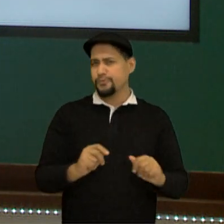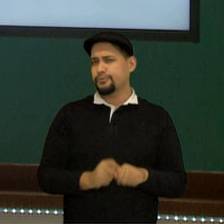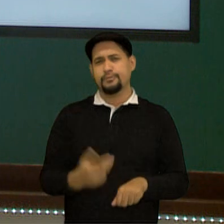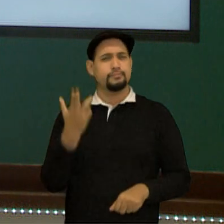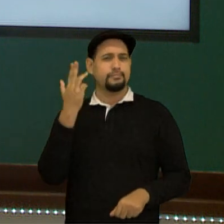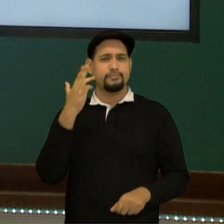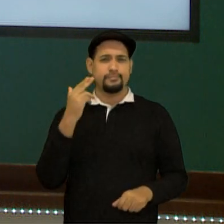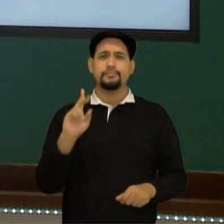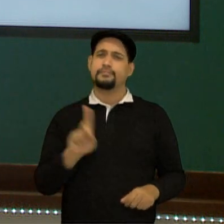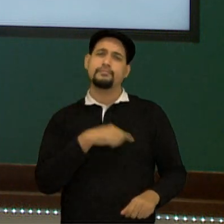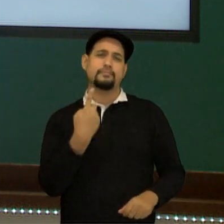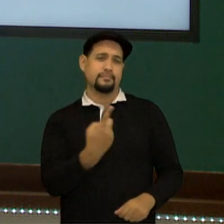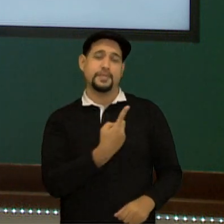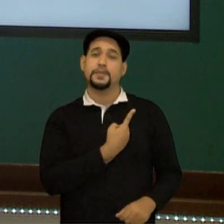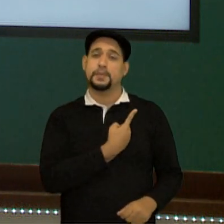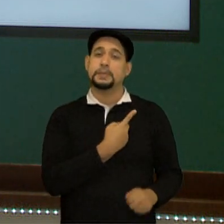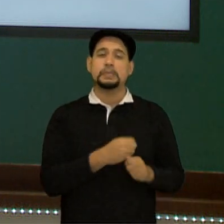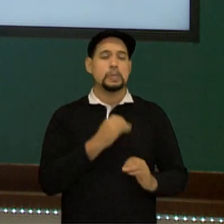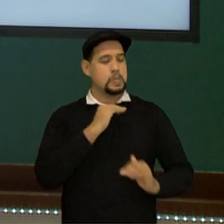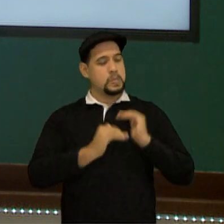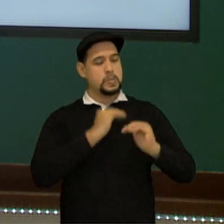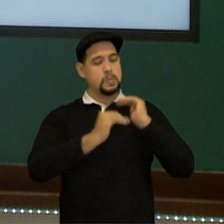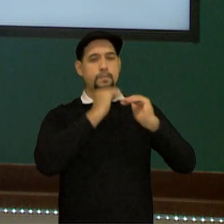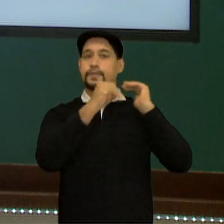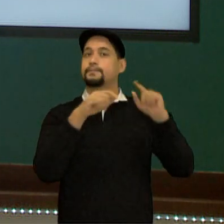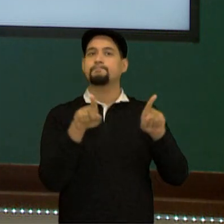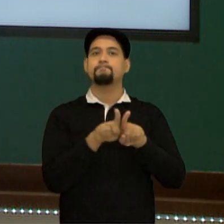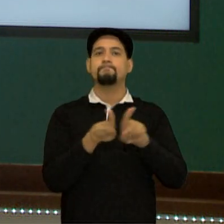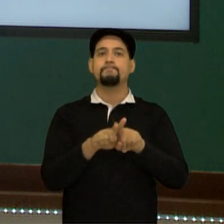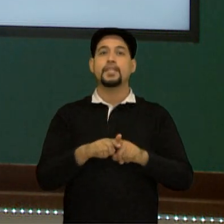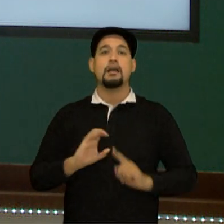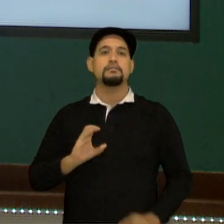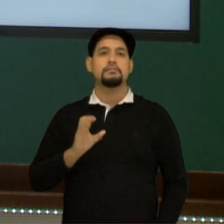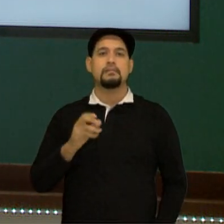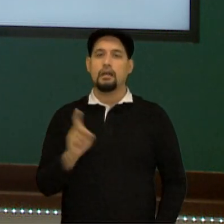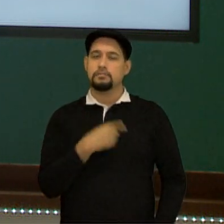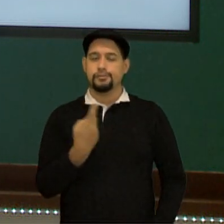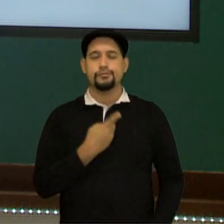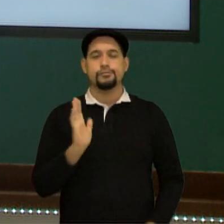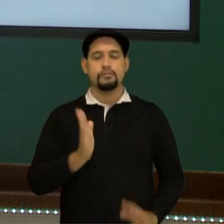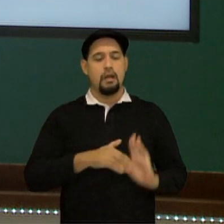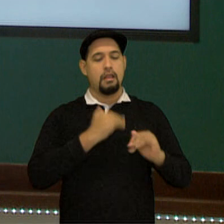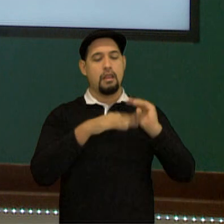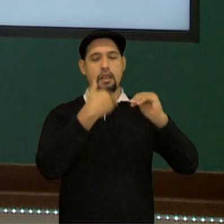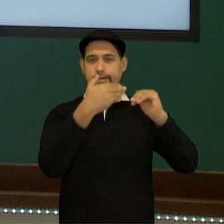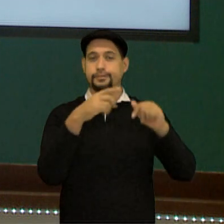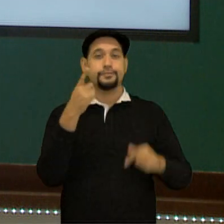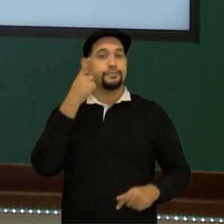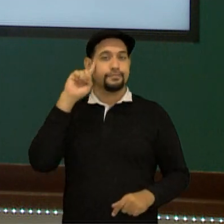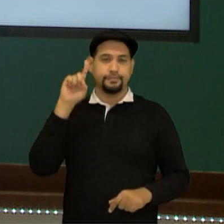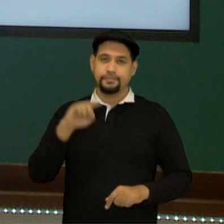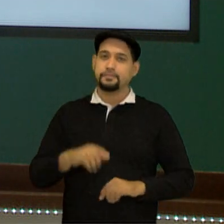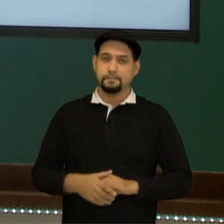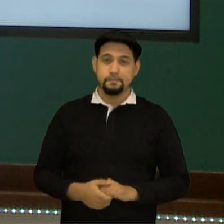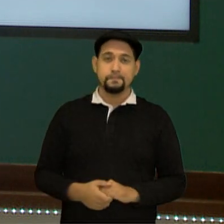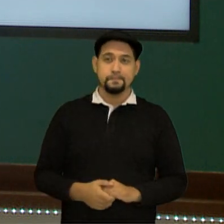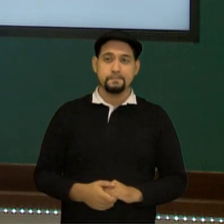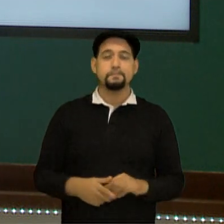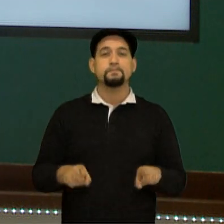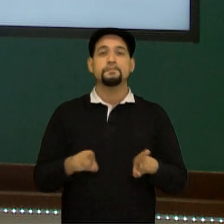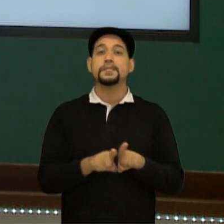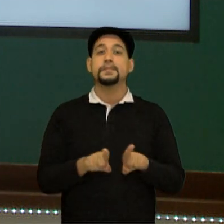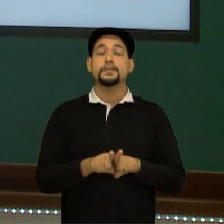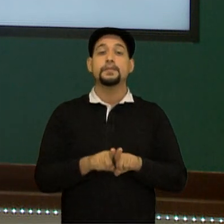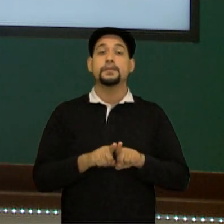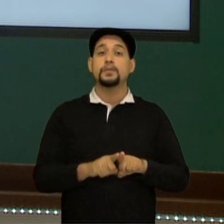do nosso, da construção da ciência que nós estamos construindo a cada dia que passa. E